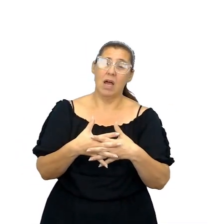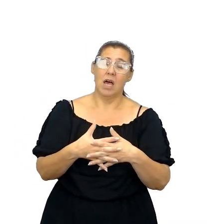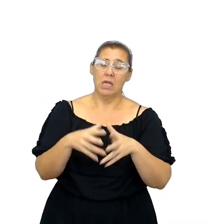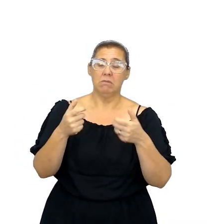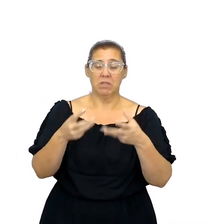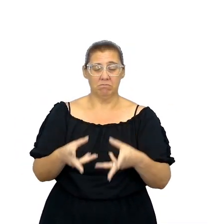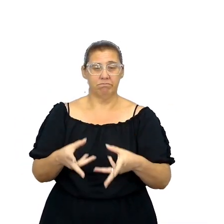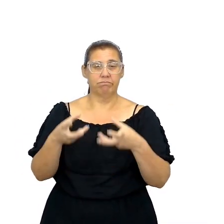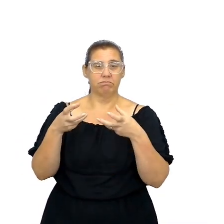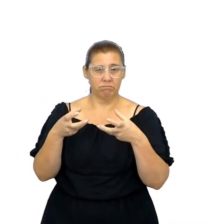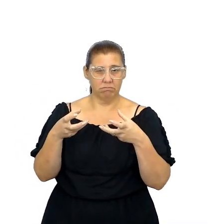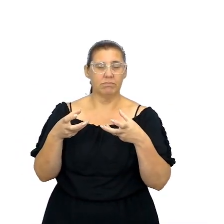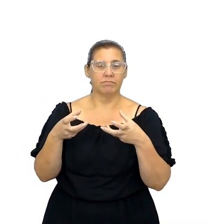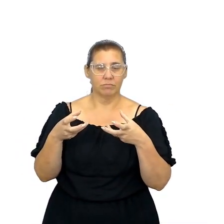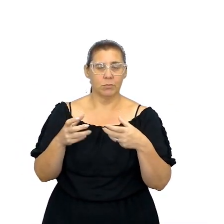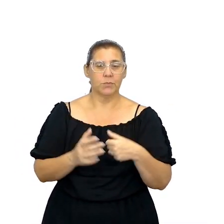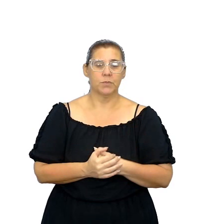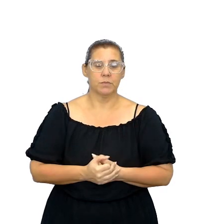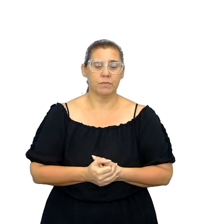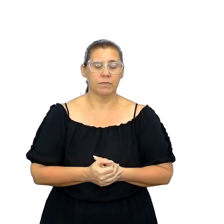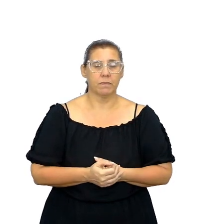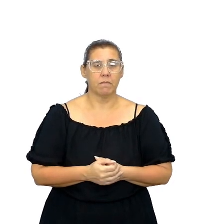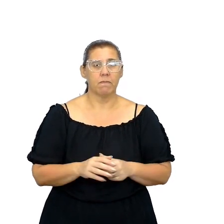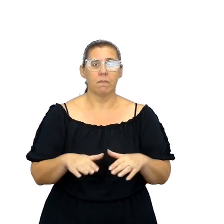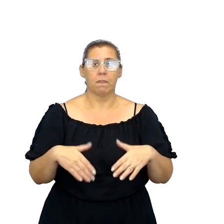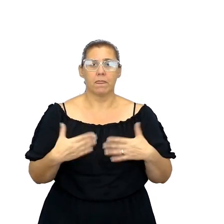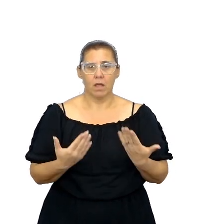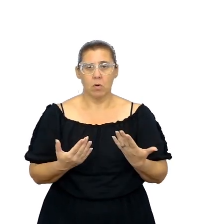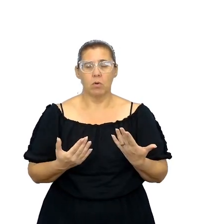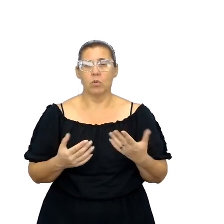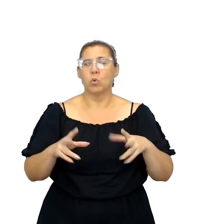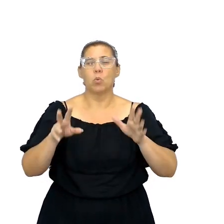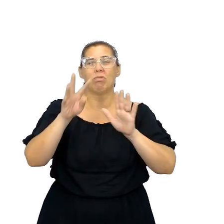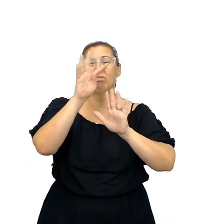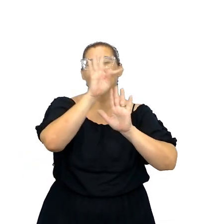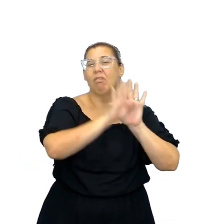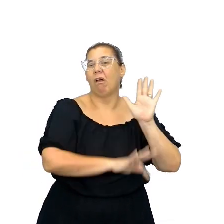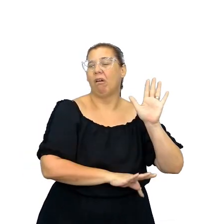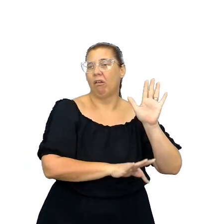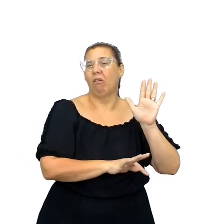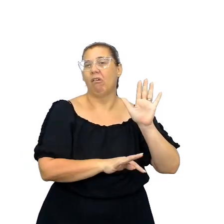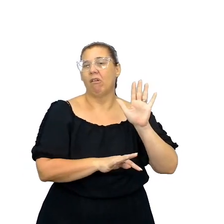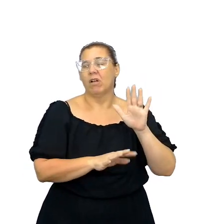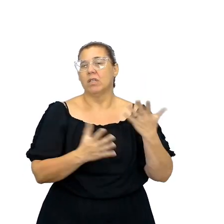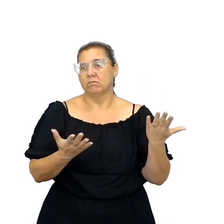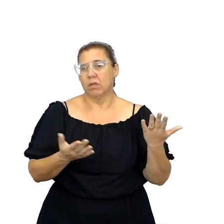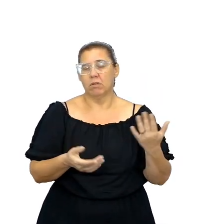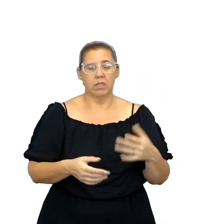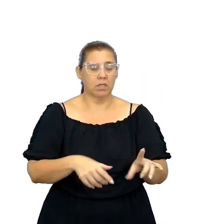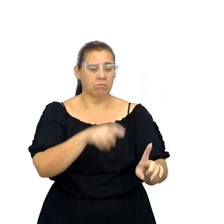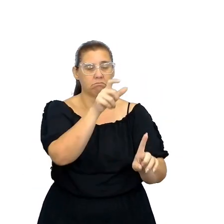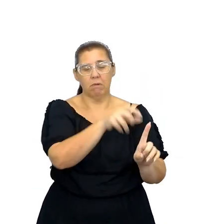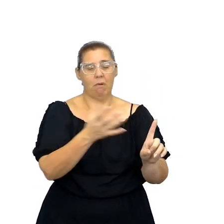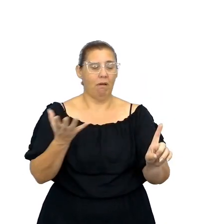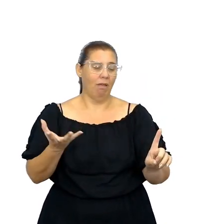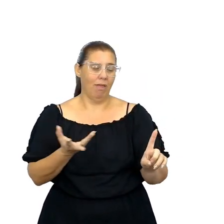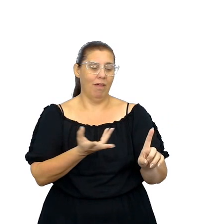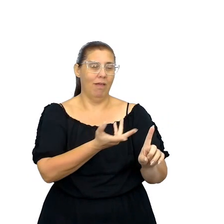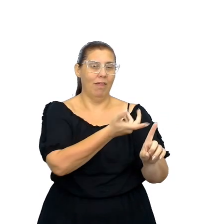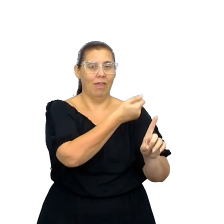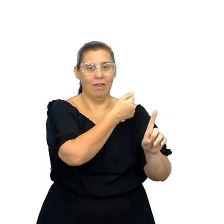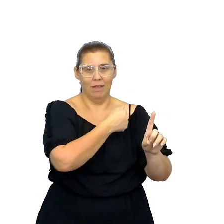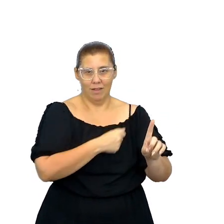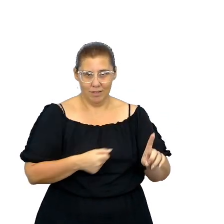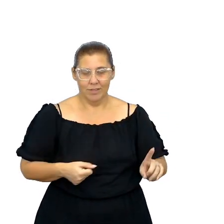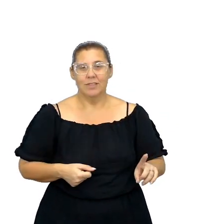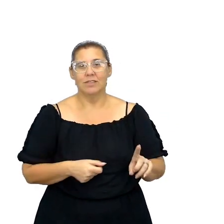ser observada com relação a esses textos, no sentido de convencer, no caso, né, quando as cartas têm esse